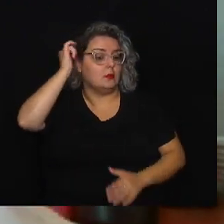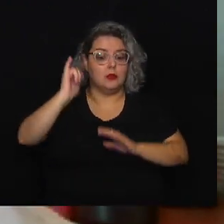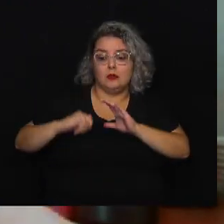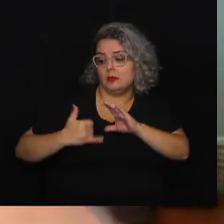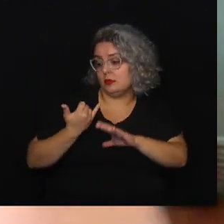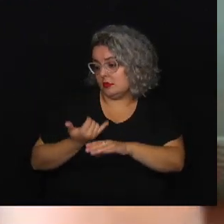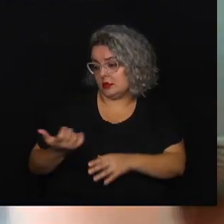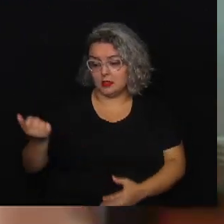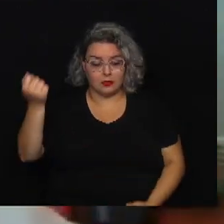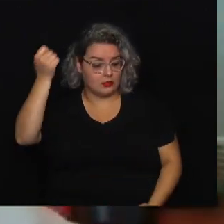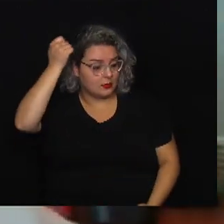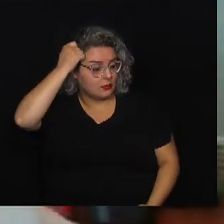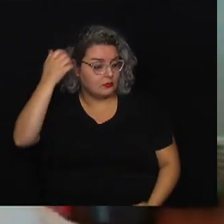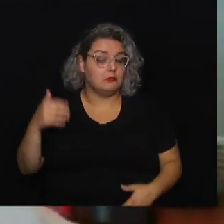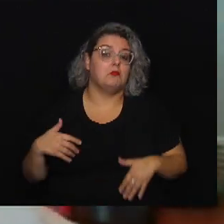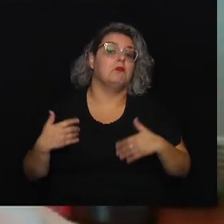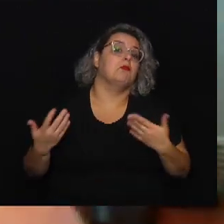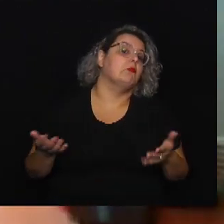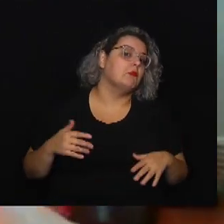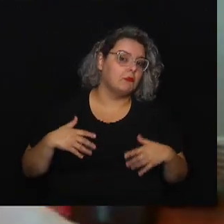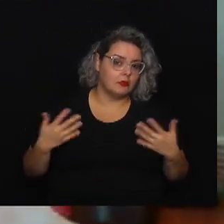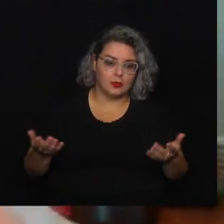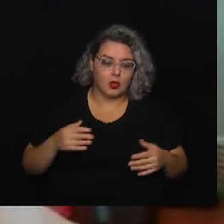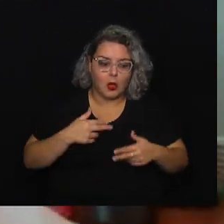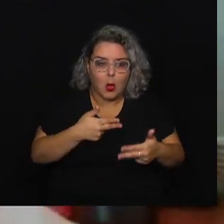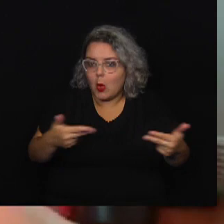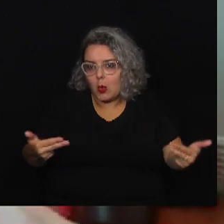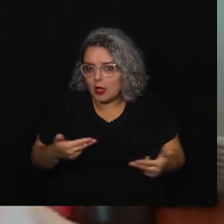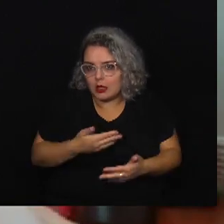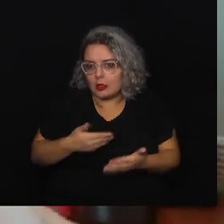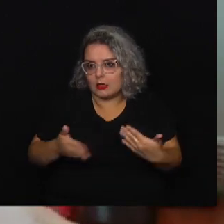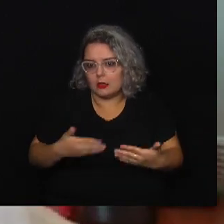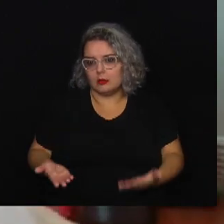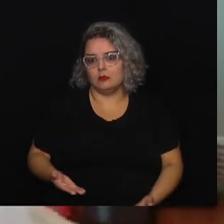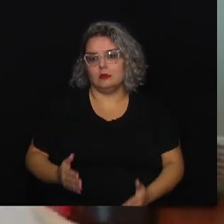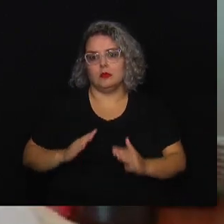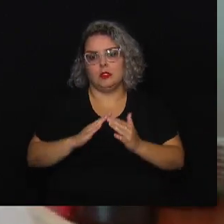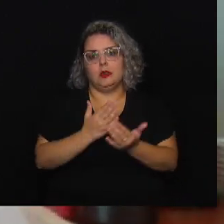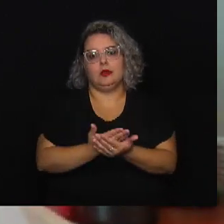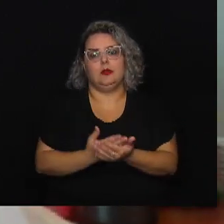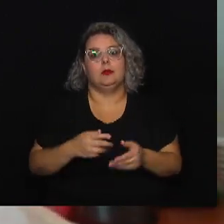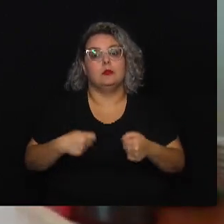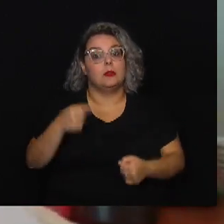culpa, sei lá em quê. Mas tem uma coisa que a escola precisa pensar e é